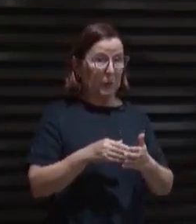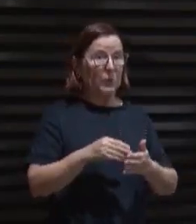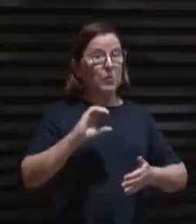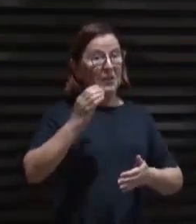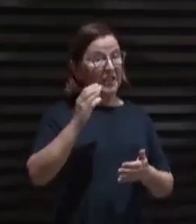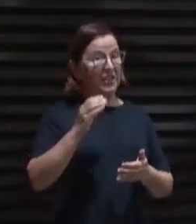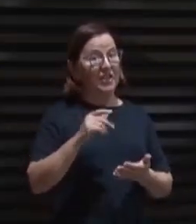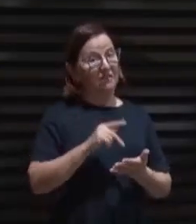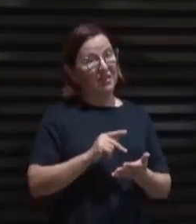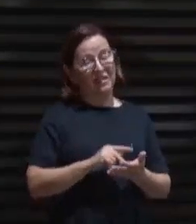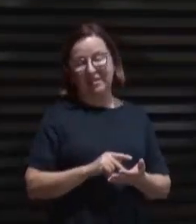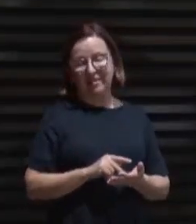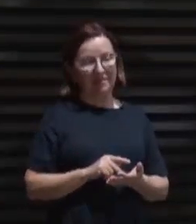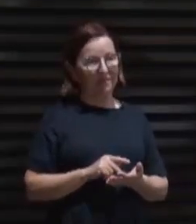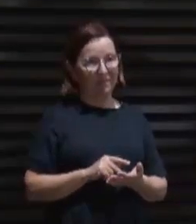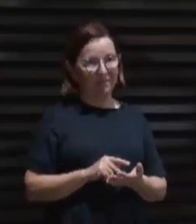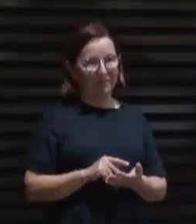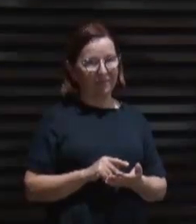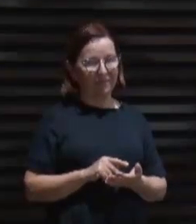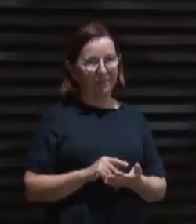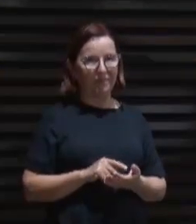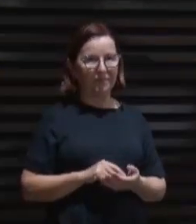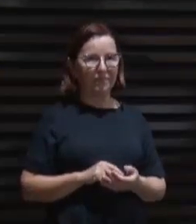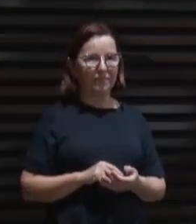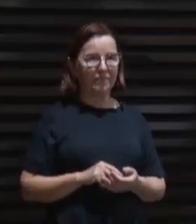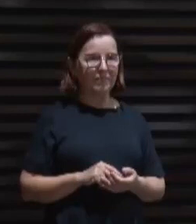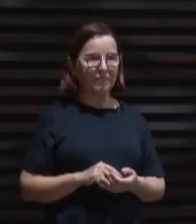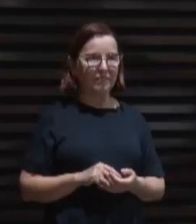sem nenhuma comprovação da evolução.